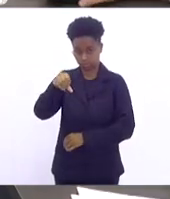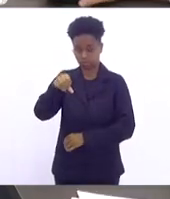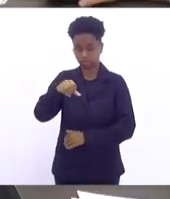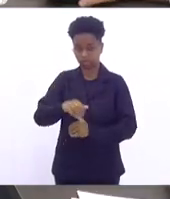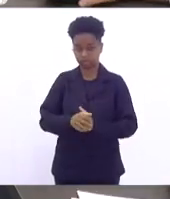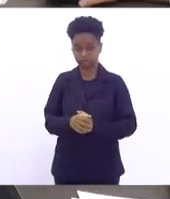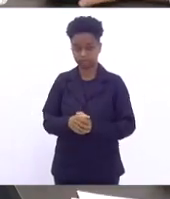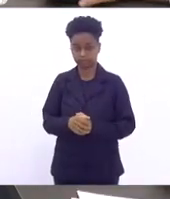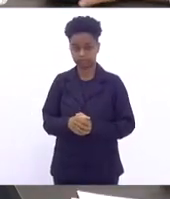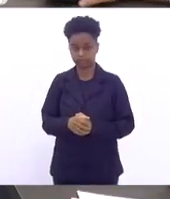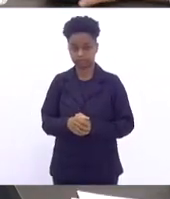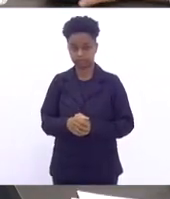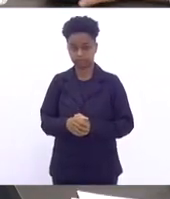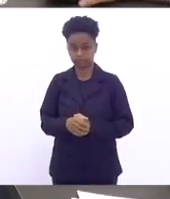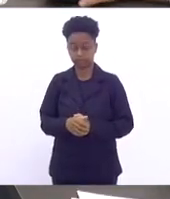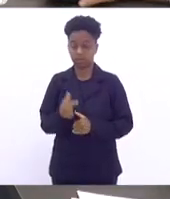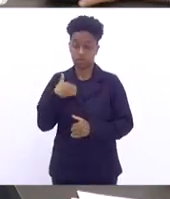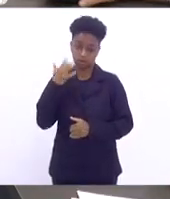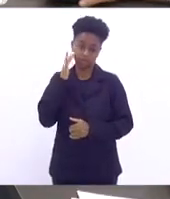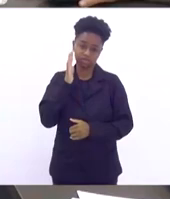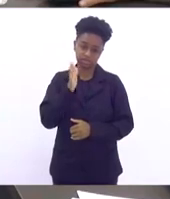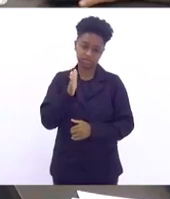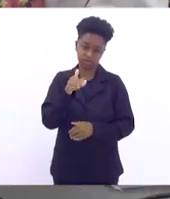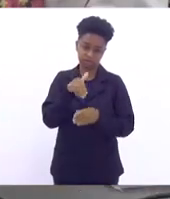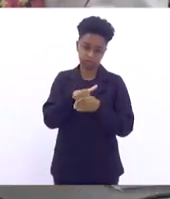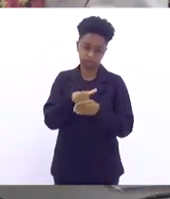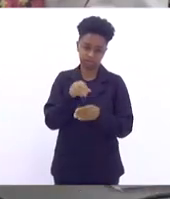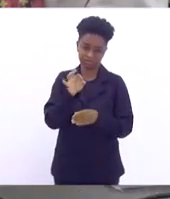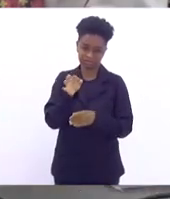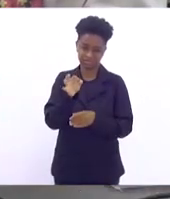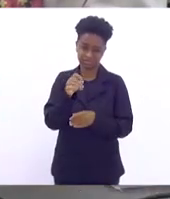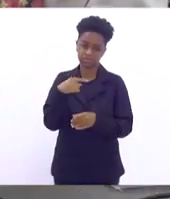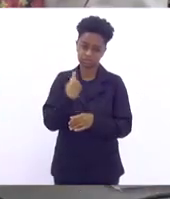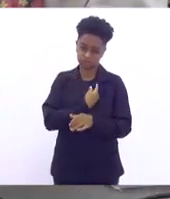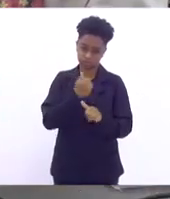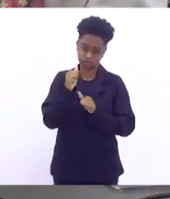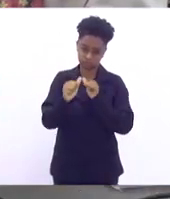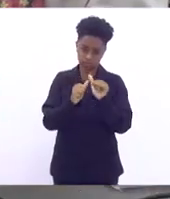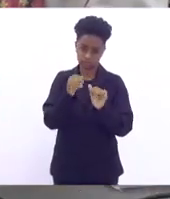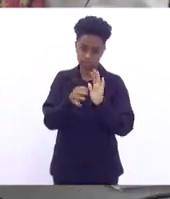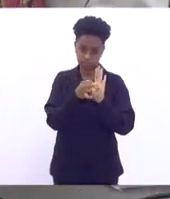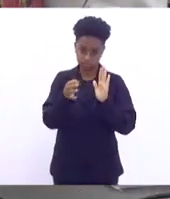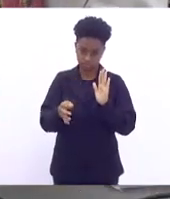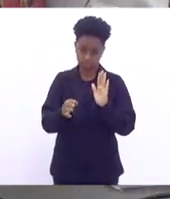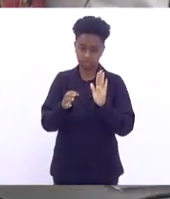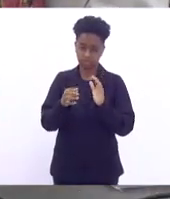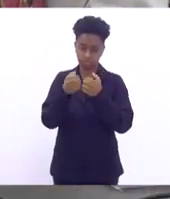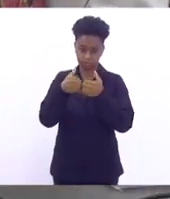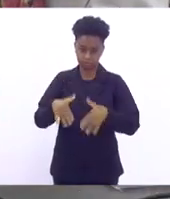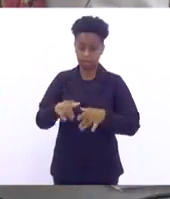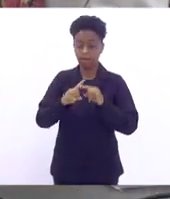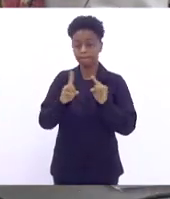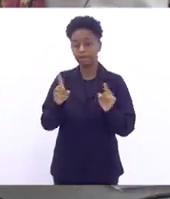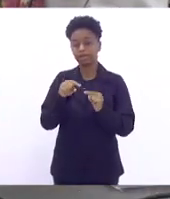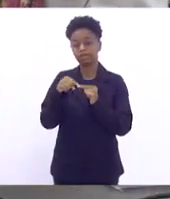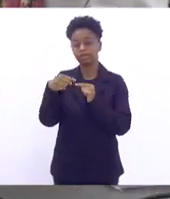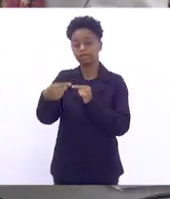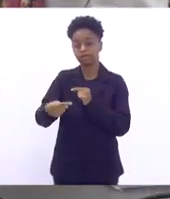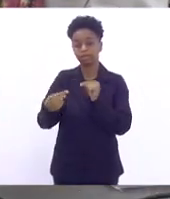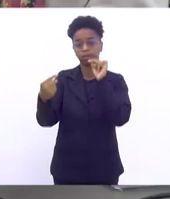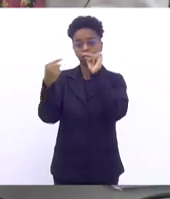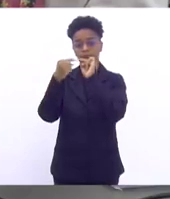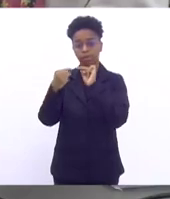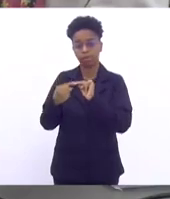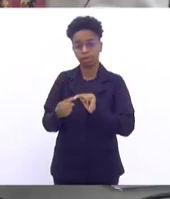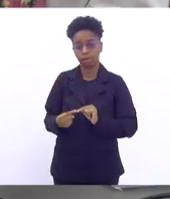ordem acho que nós já voltamos voltamos né Nós alteramos o parecer para predicalidade mas só para depois alinhar a questão